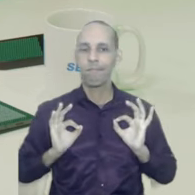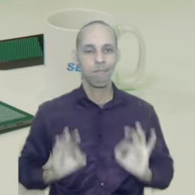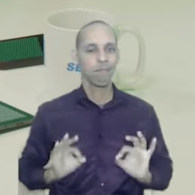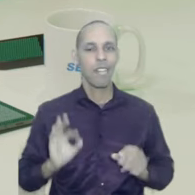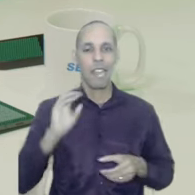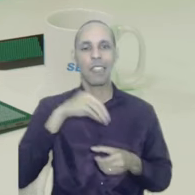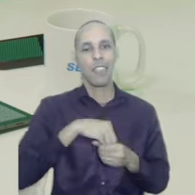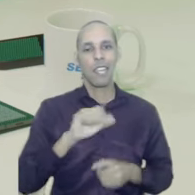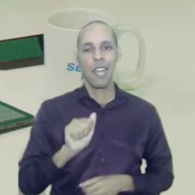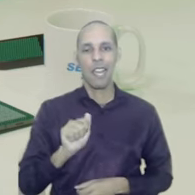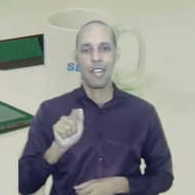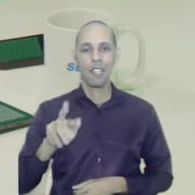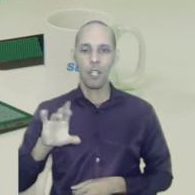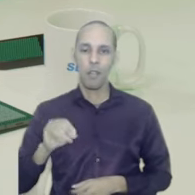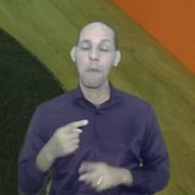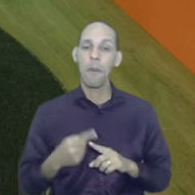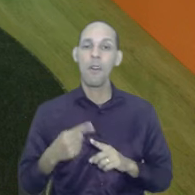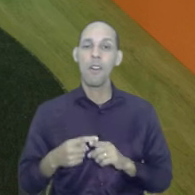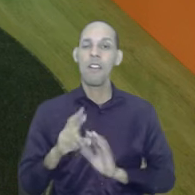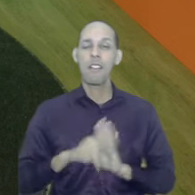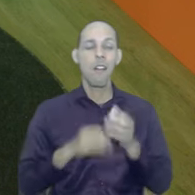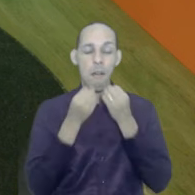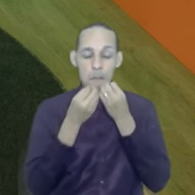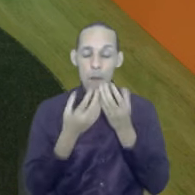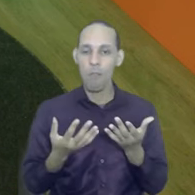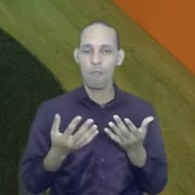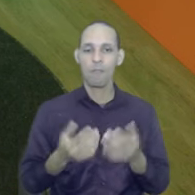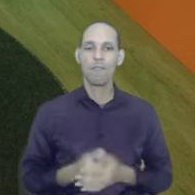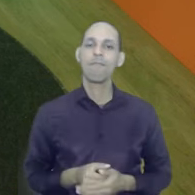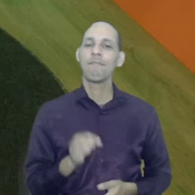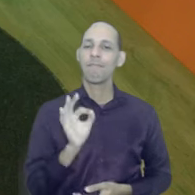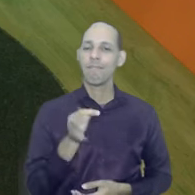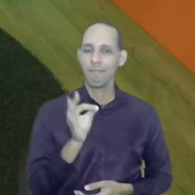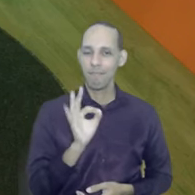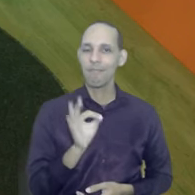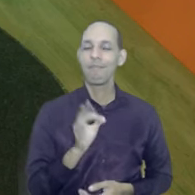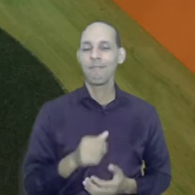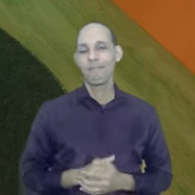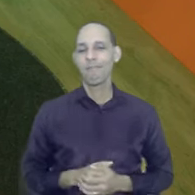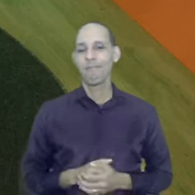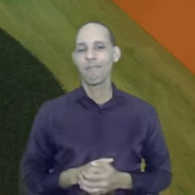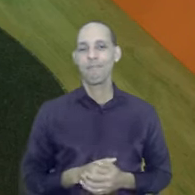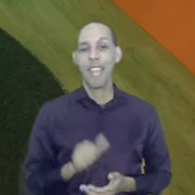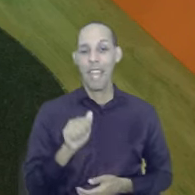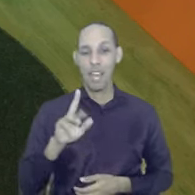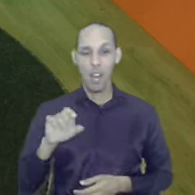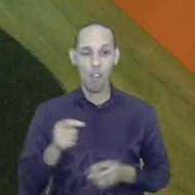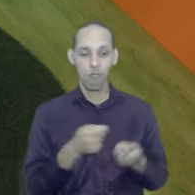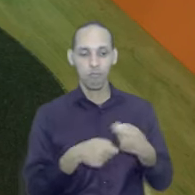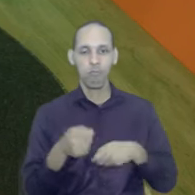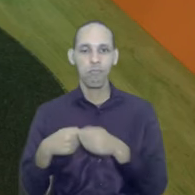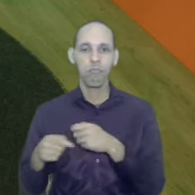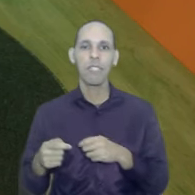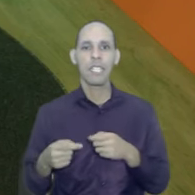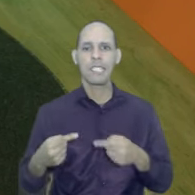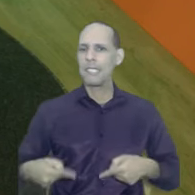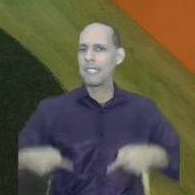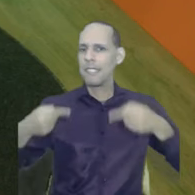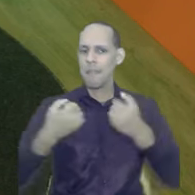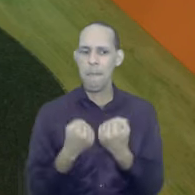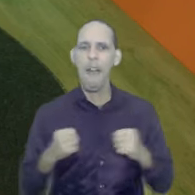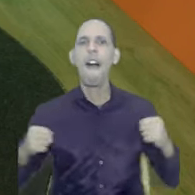e e pelo resultado que ele causa exatamente quando a gente tá falando de de de agronegócio assim os desafios são imensos né